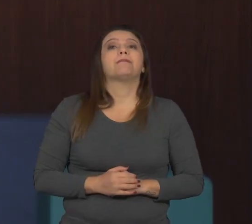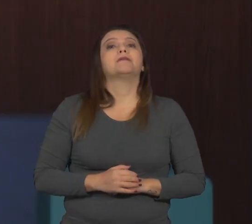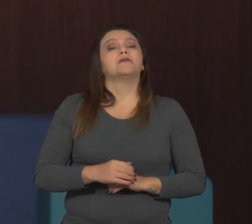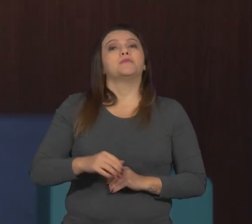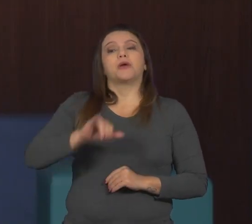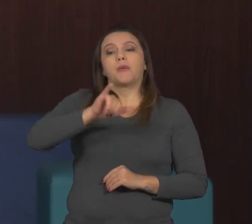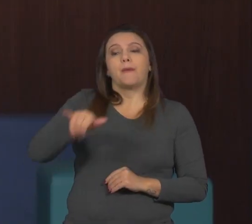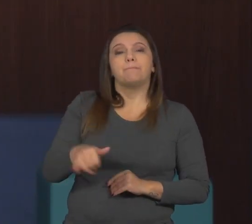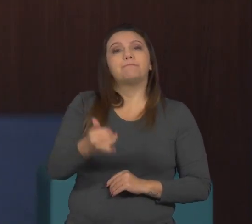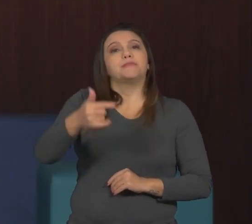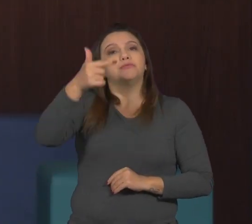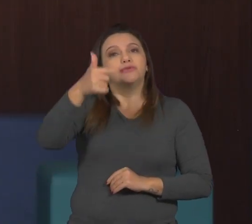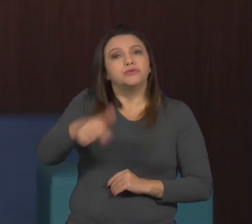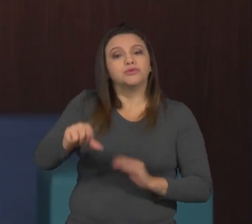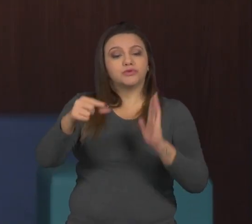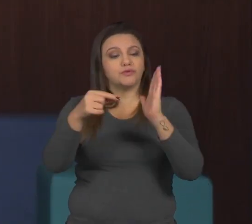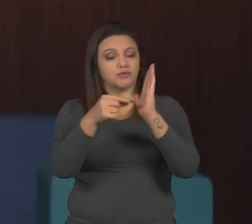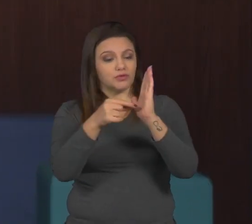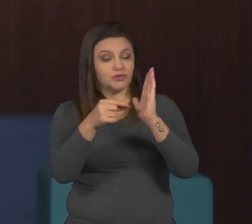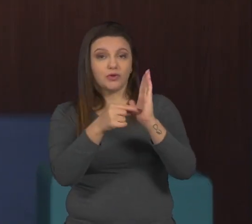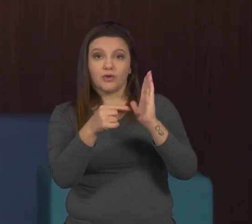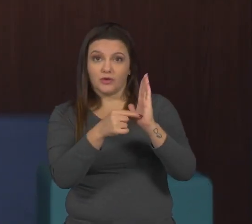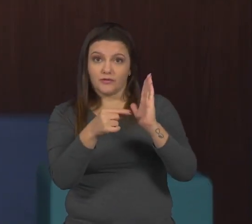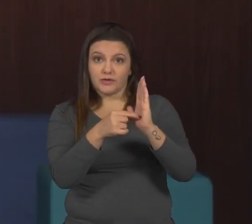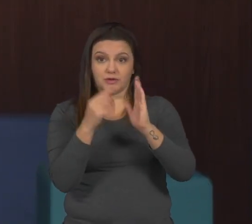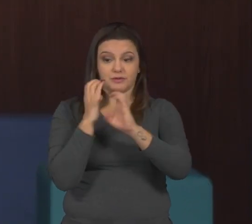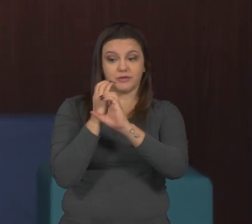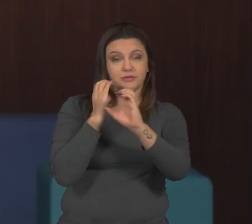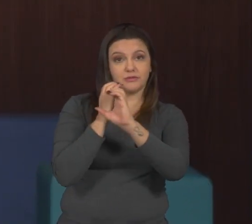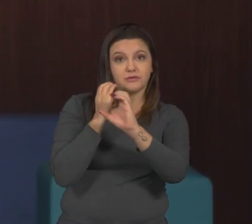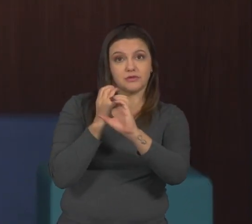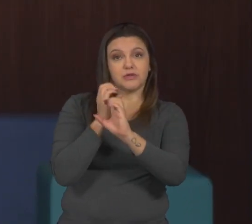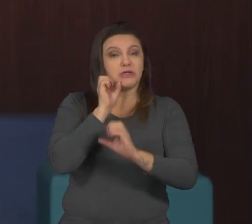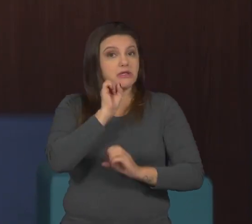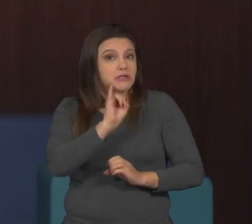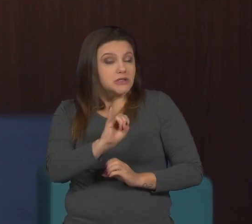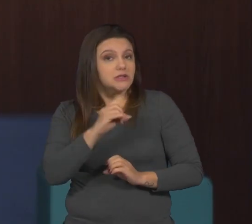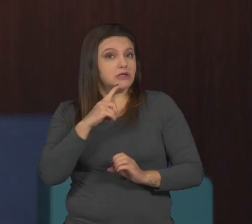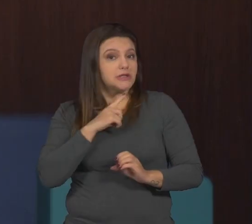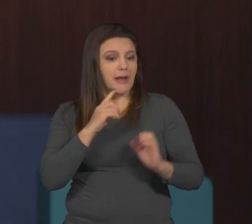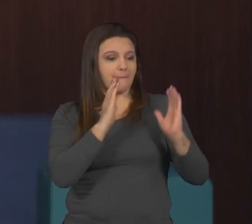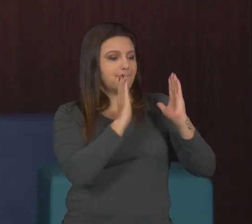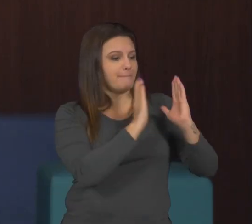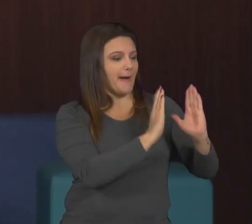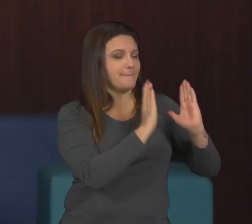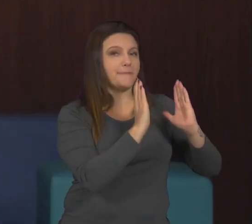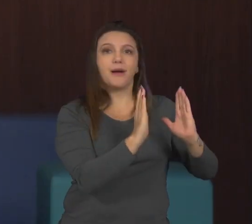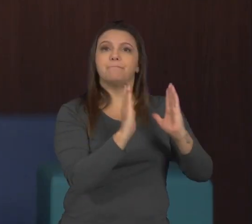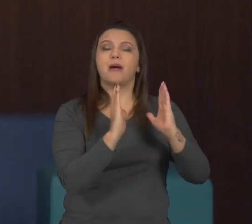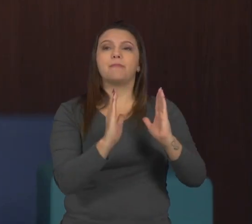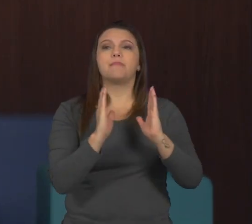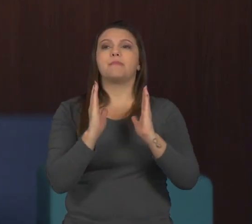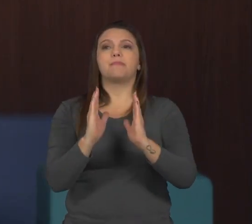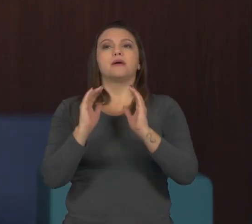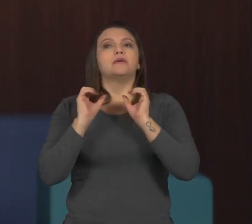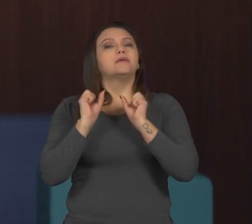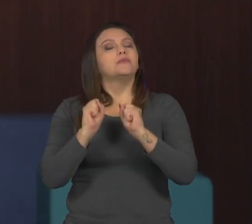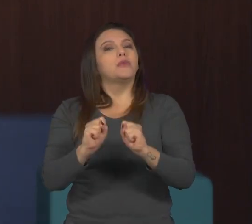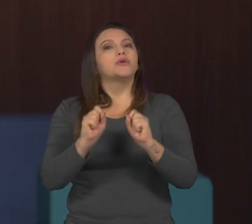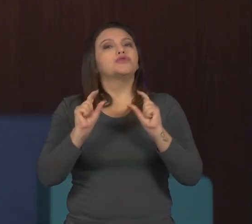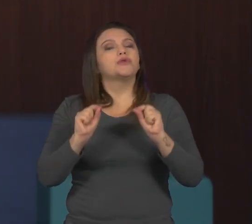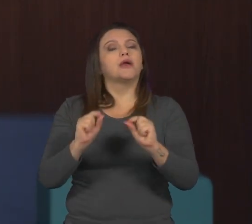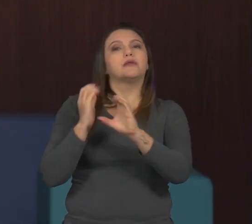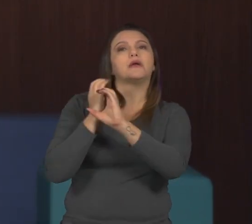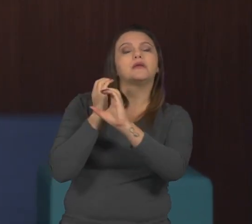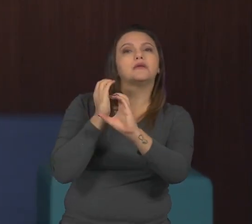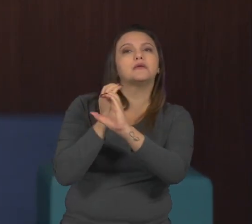ou partes de software na engenharia de software, se isso for feito de uma forma bastante sistemática, nós podemos dizer que nós fazemos uma